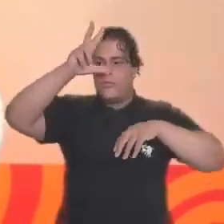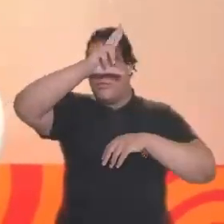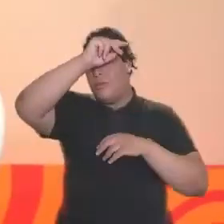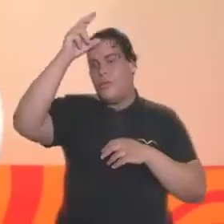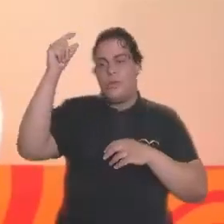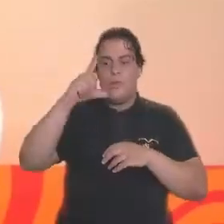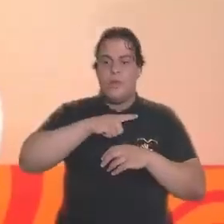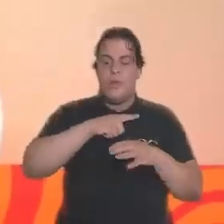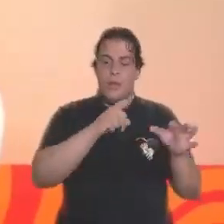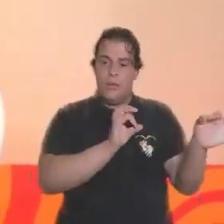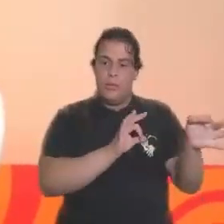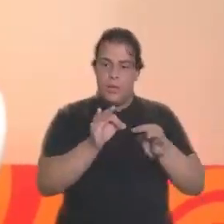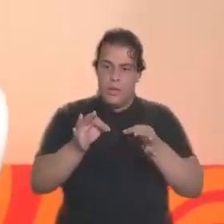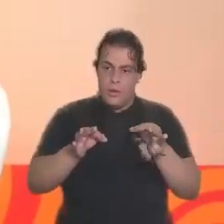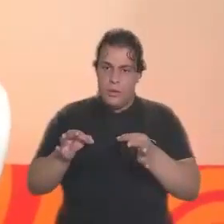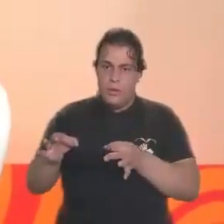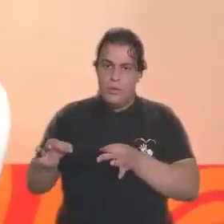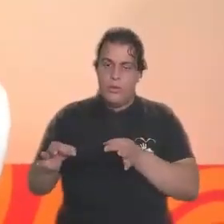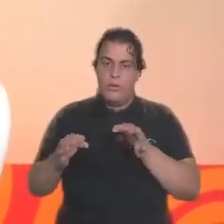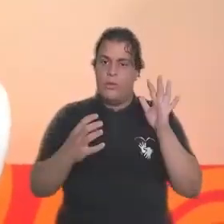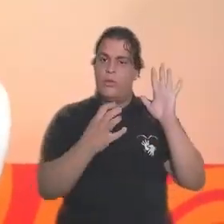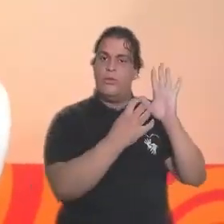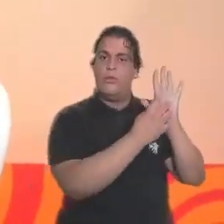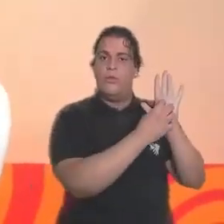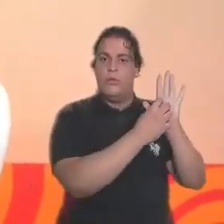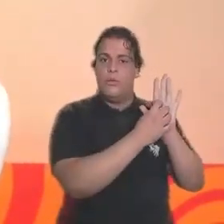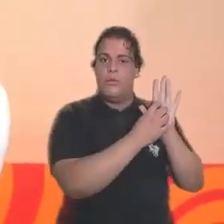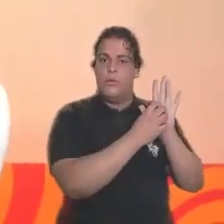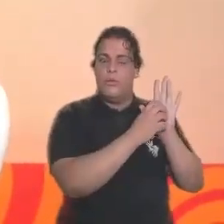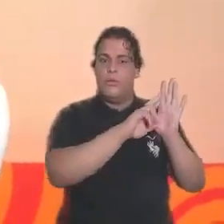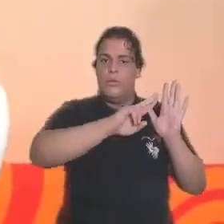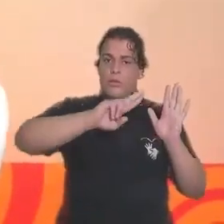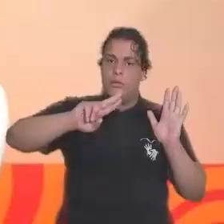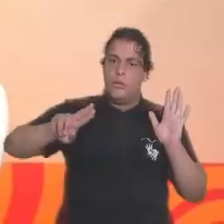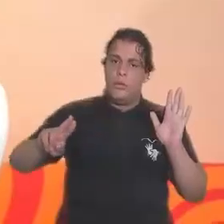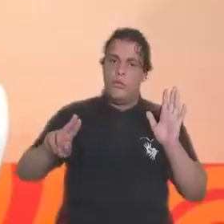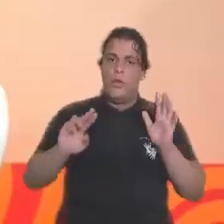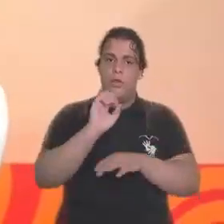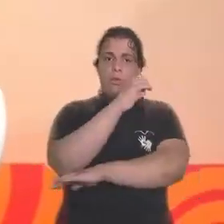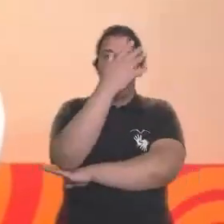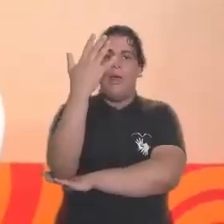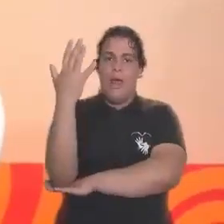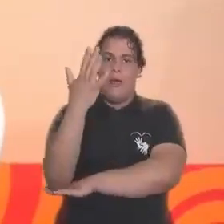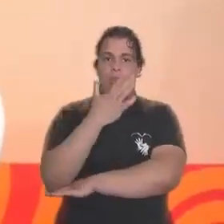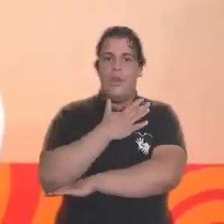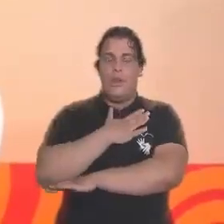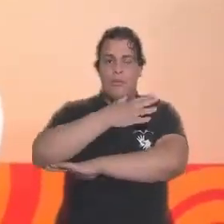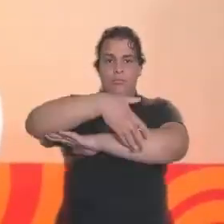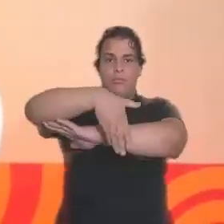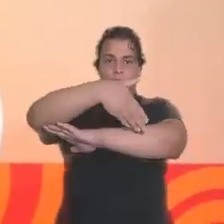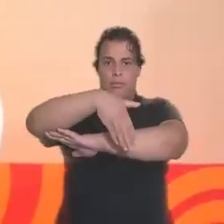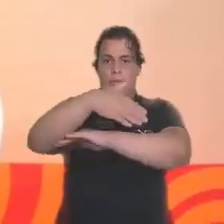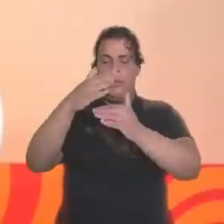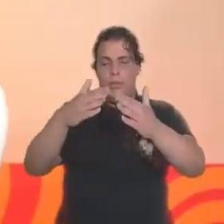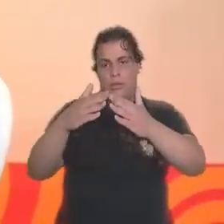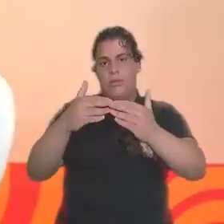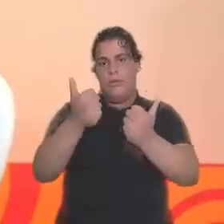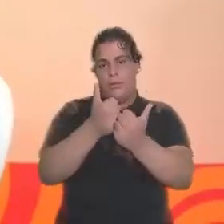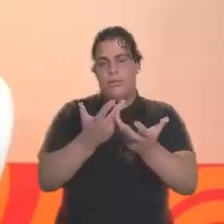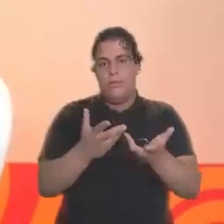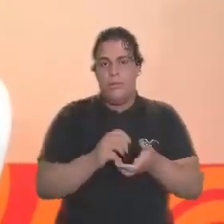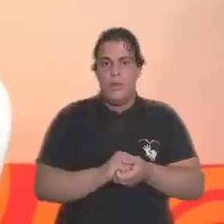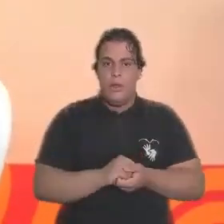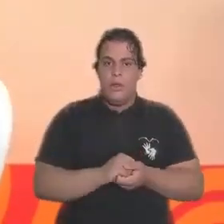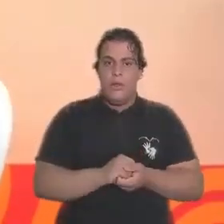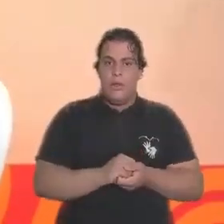tem um projeto que a gente linkou pelo QR Code, que chama Uma Árvore na Minha Calçada. Então, quem indica aqui o